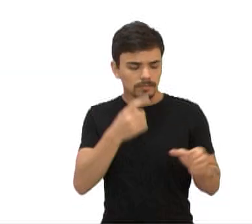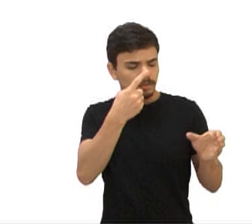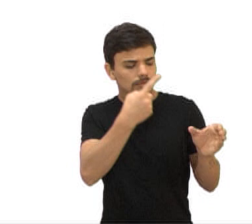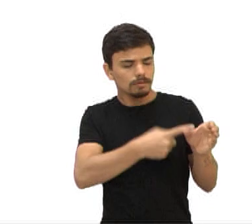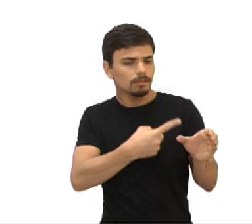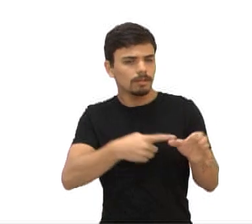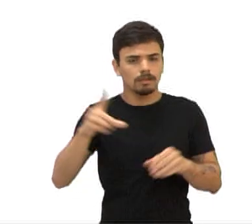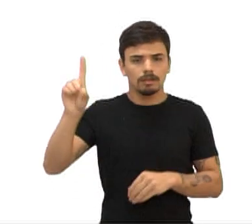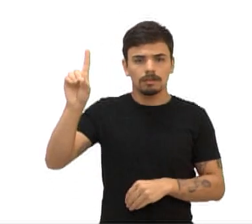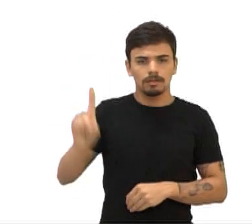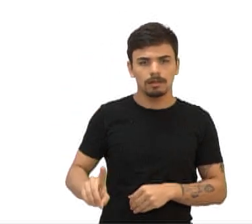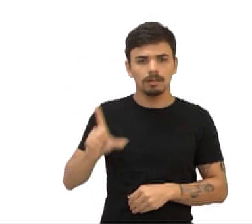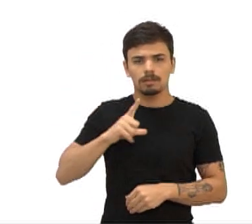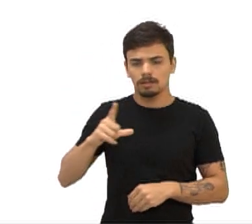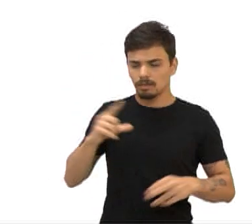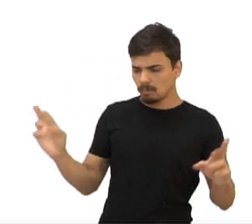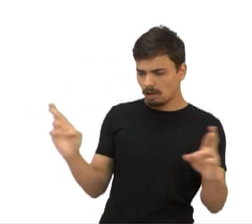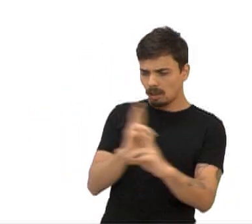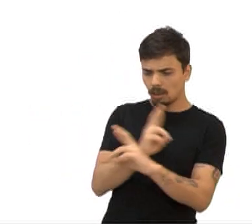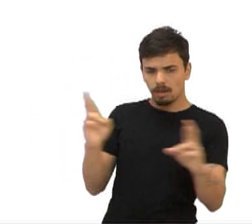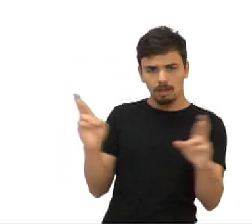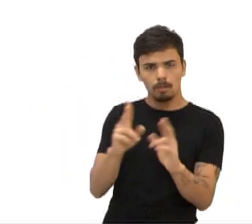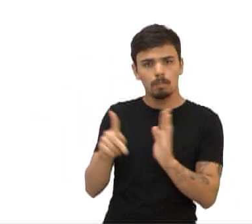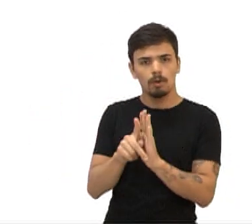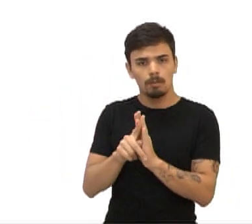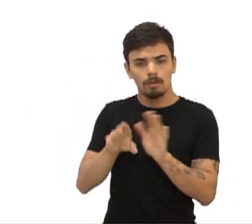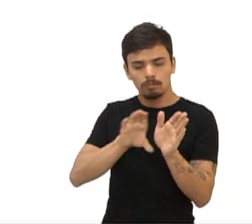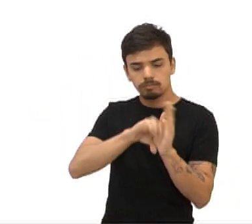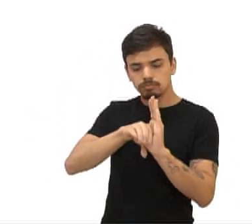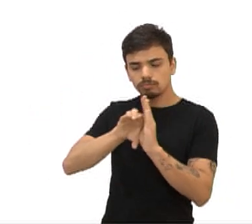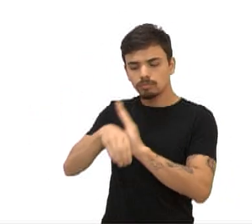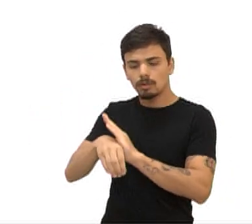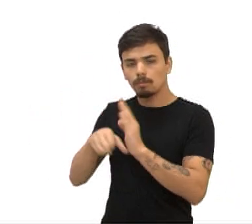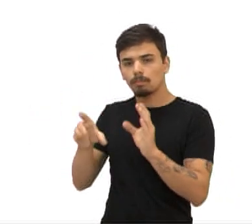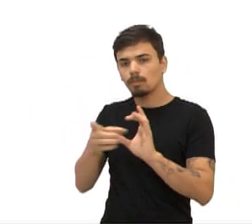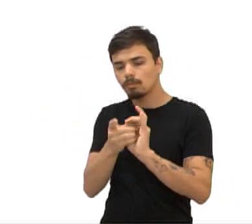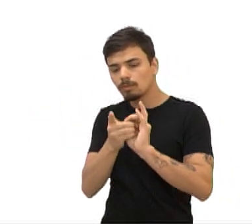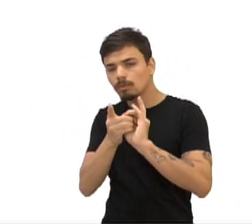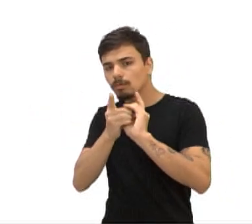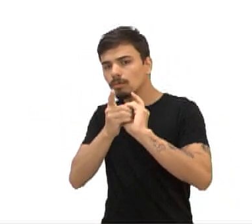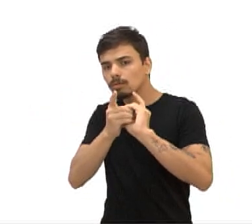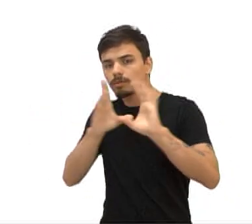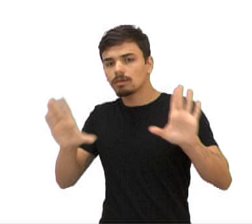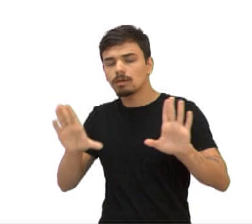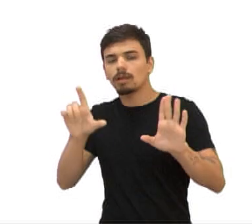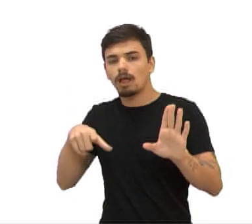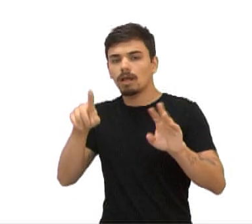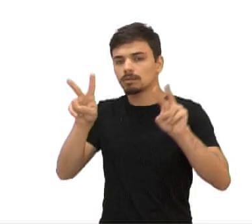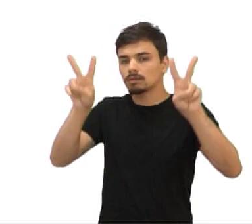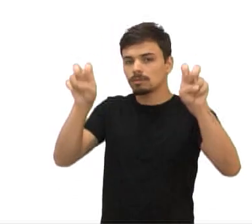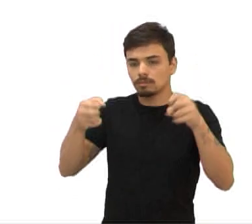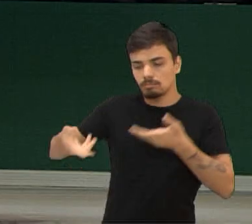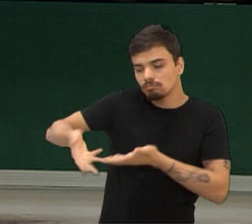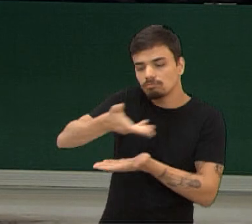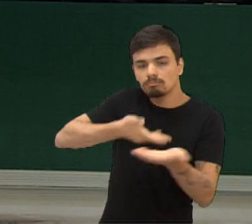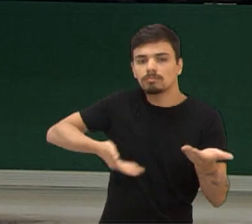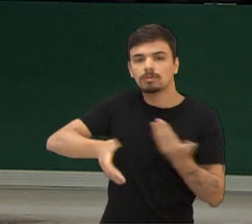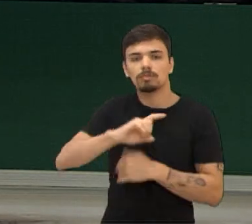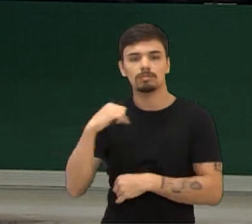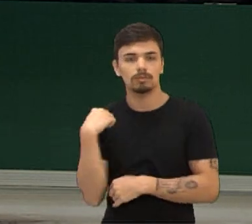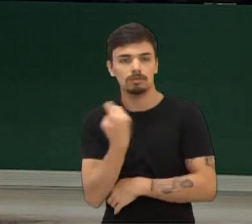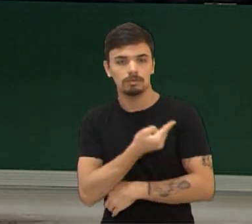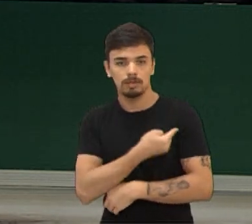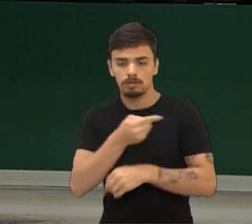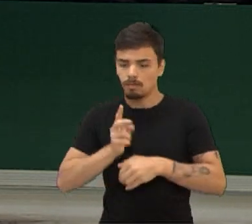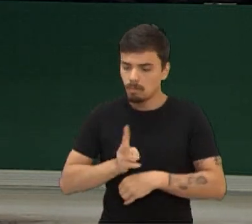Cidadania e direitos. Há uma íntima relação desses conceitos com a noção de democracia, que é um assunto que tem sido tratado por nós durante